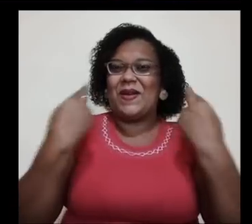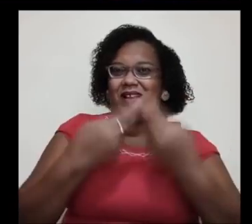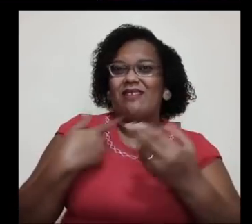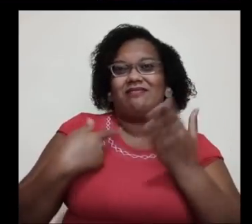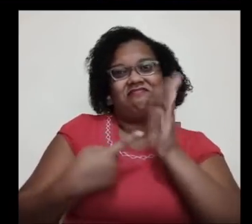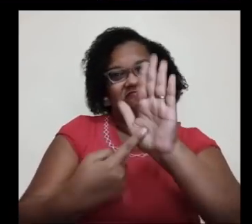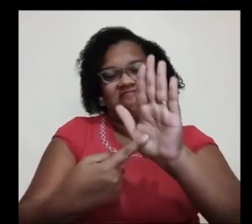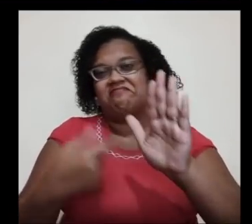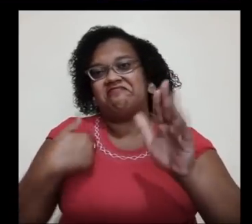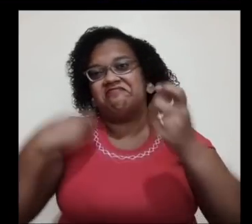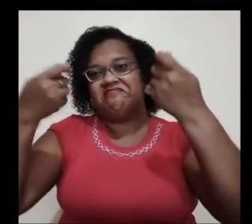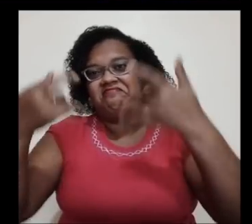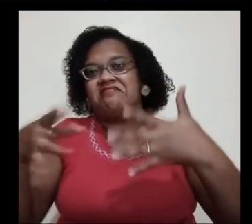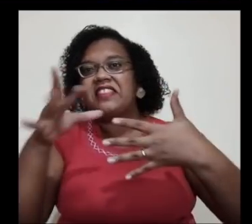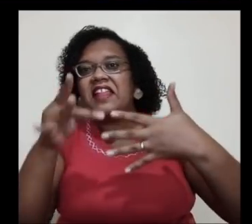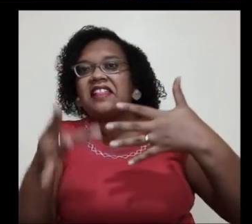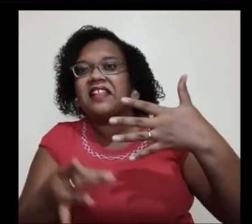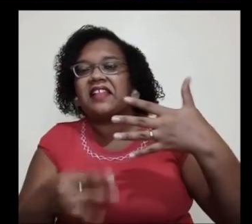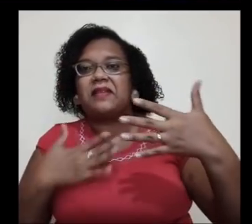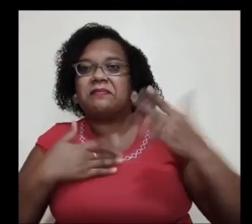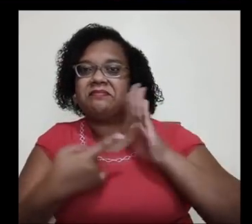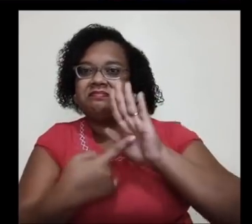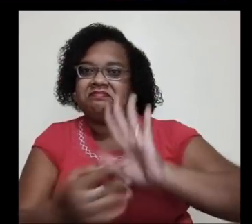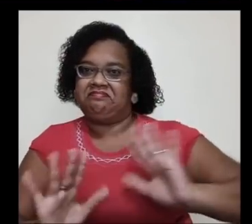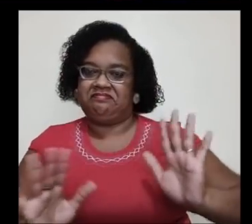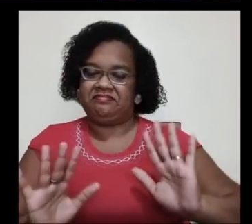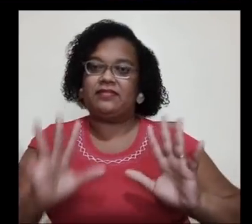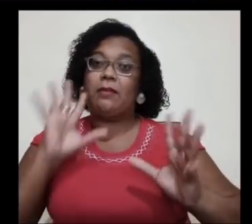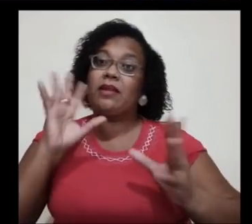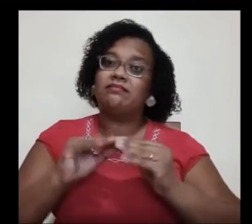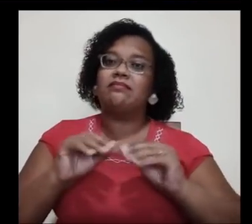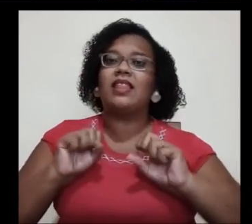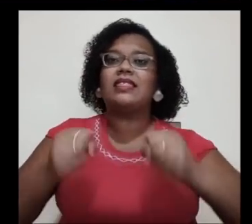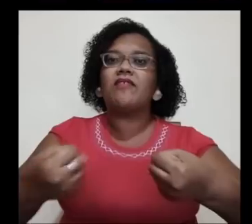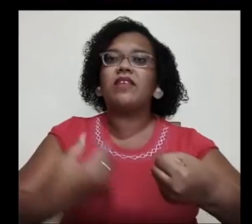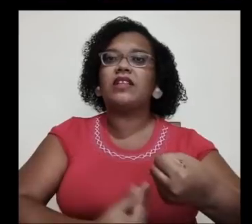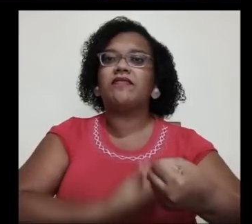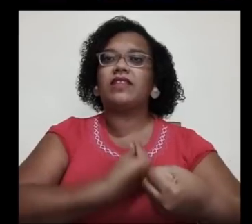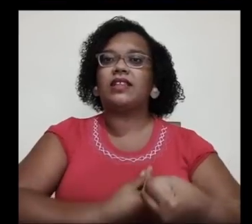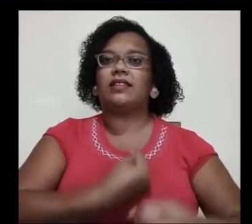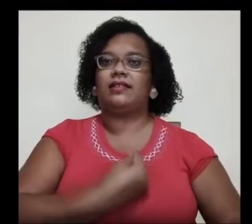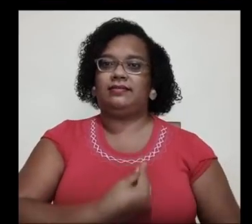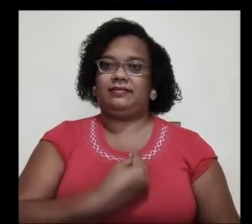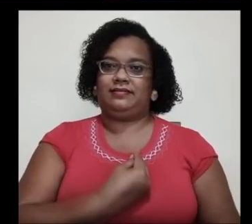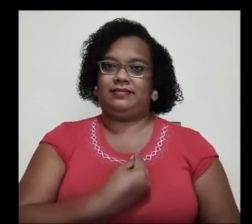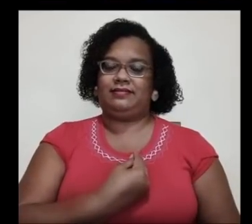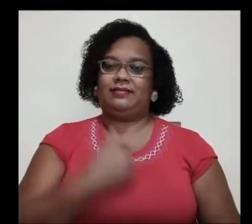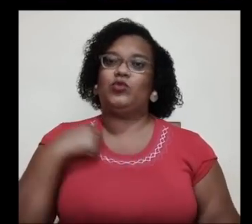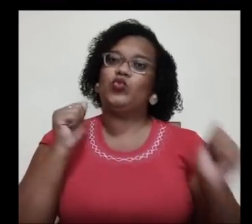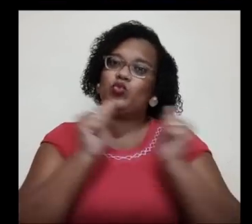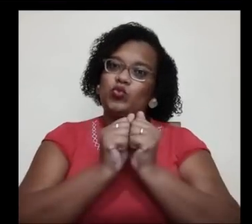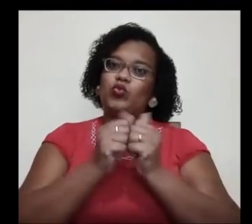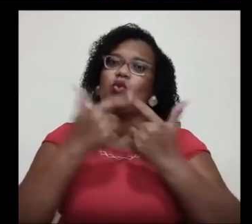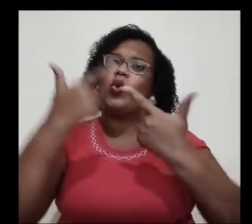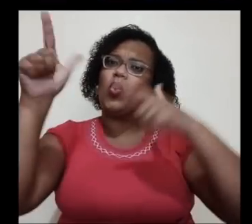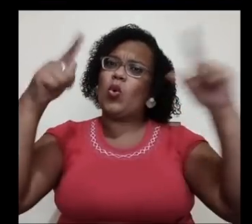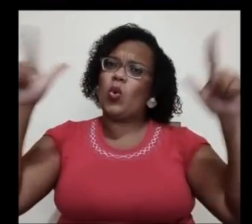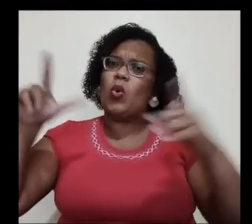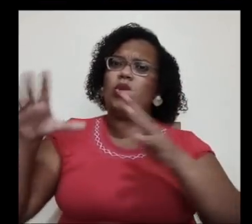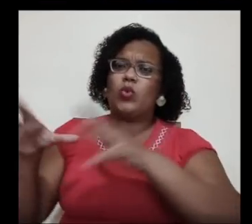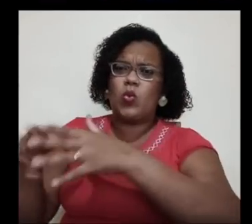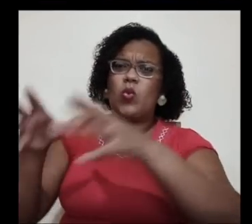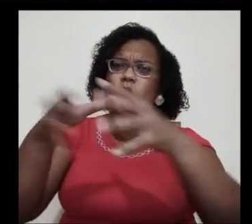me tocar nisso nessa minha apresentação, mas em defesa da vida, e sempre com muitas outras entidades, como a CNBB, a OAB,